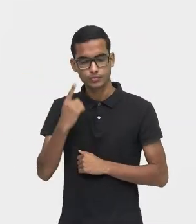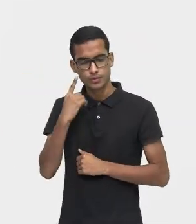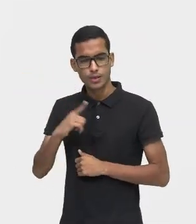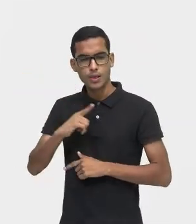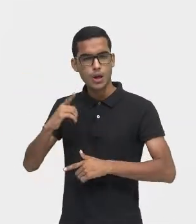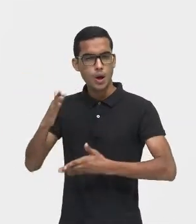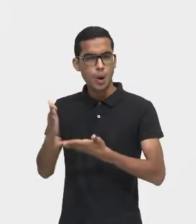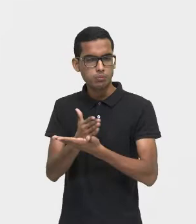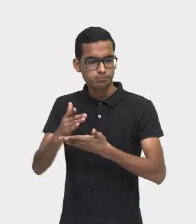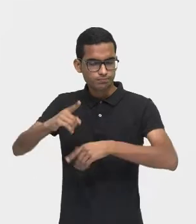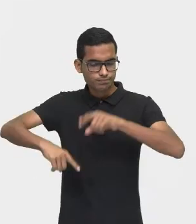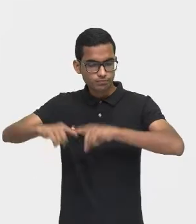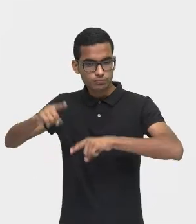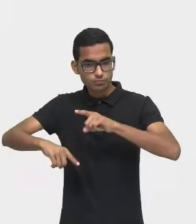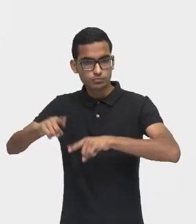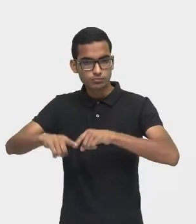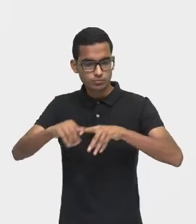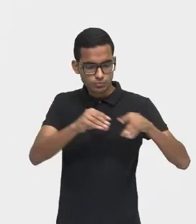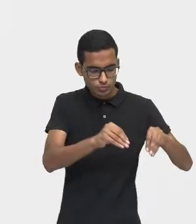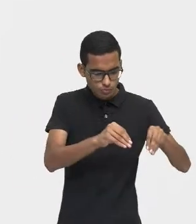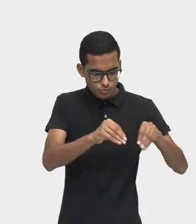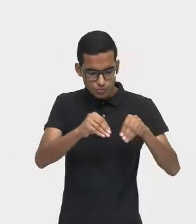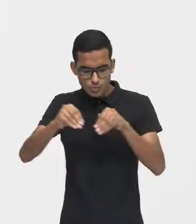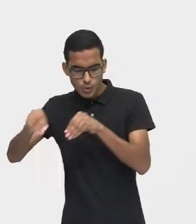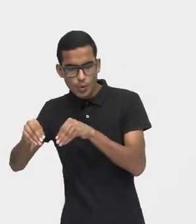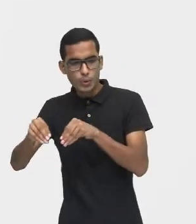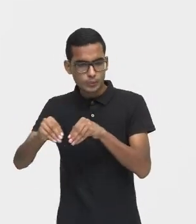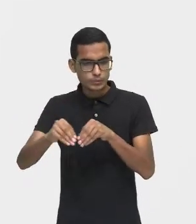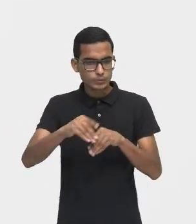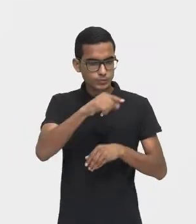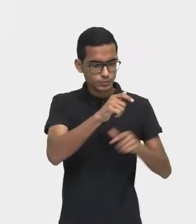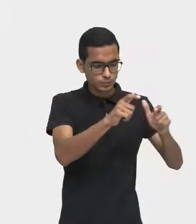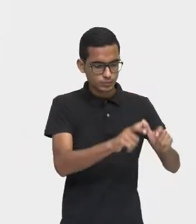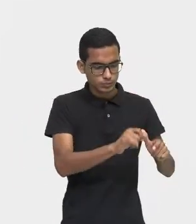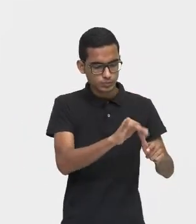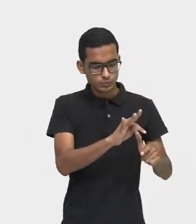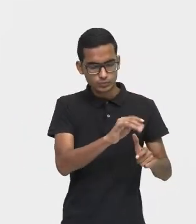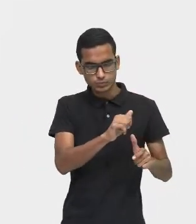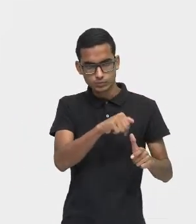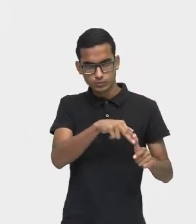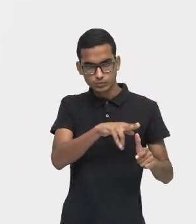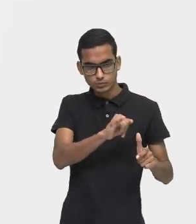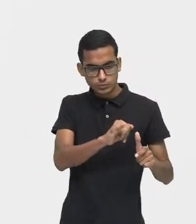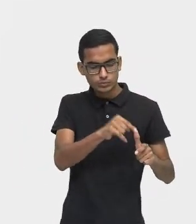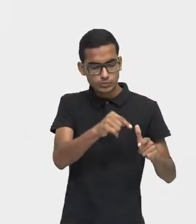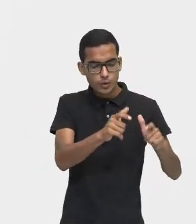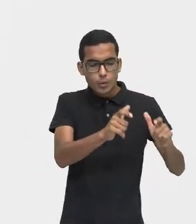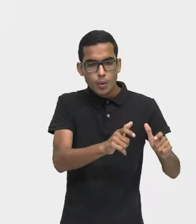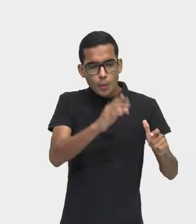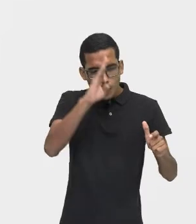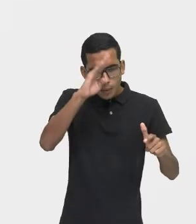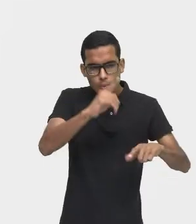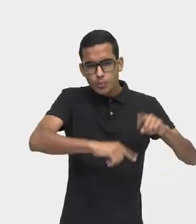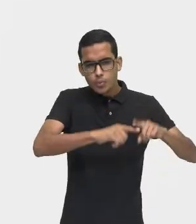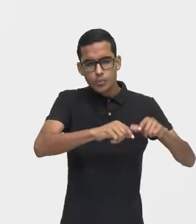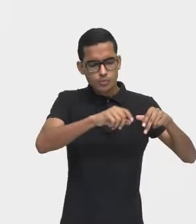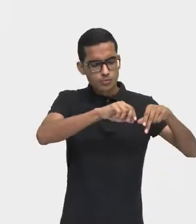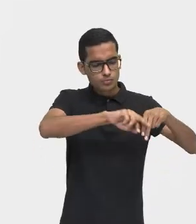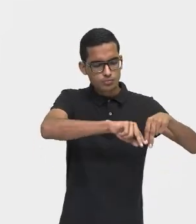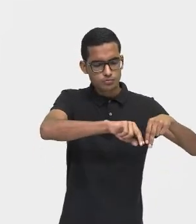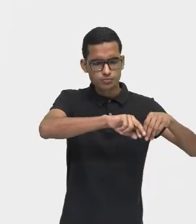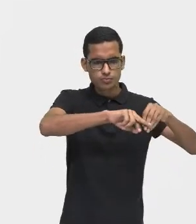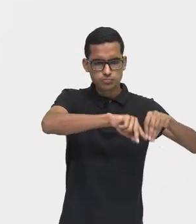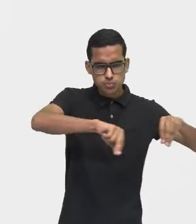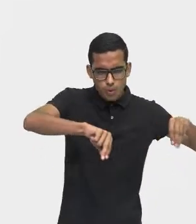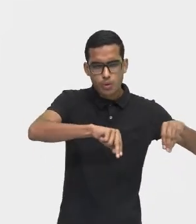ser levados de um lugar para o outro. Por exemplo, lá em Itaqui, os principais produtos são aí o de minério de ferro